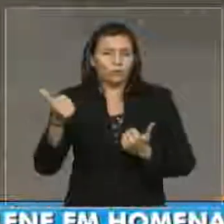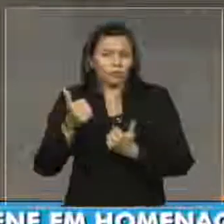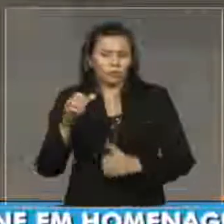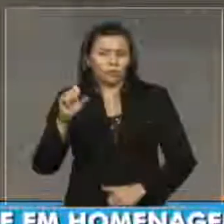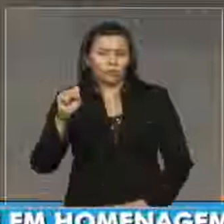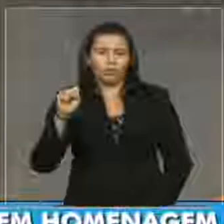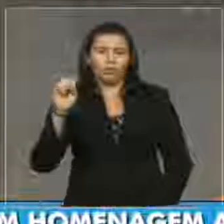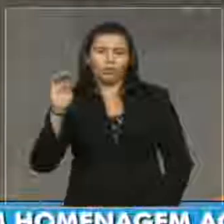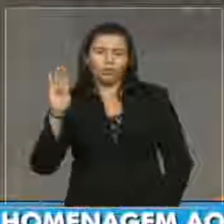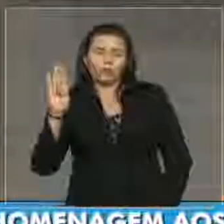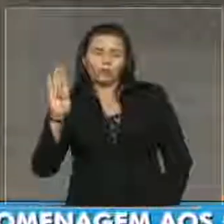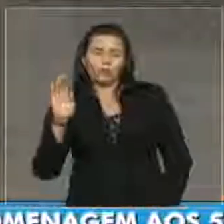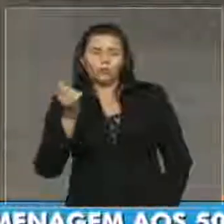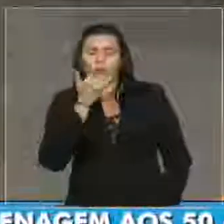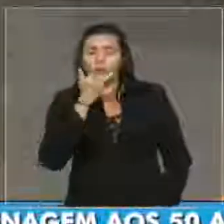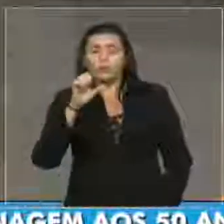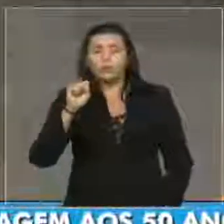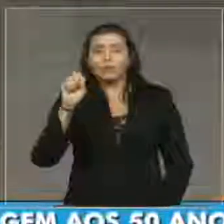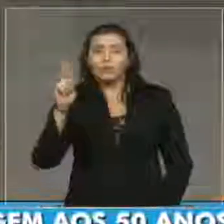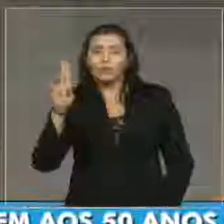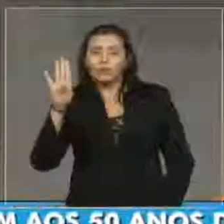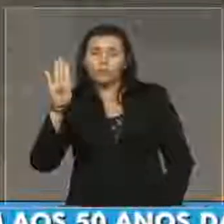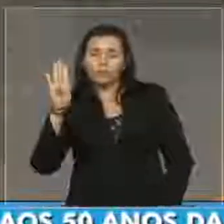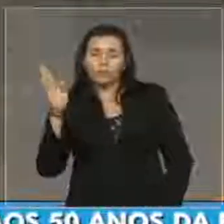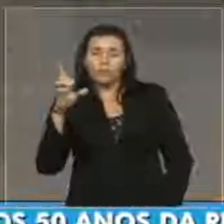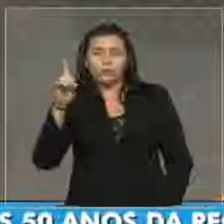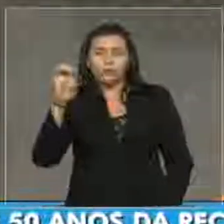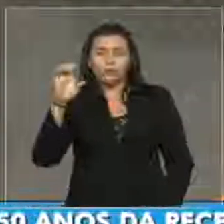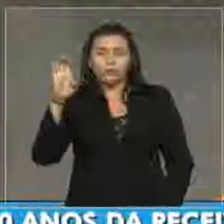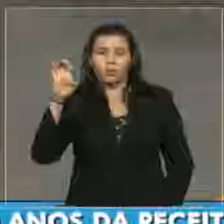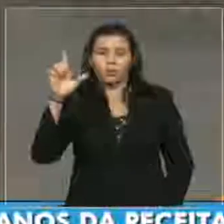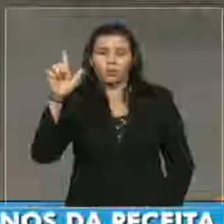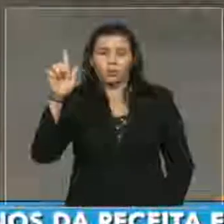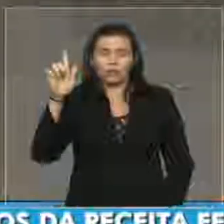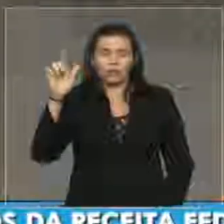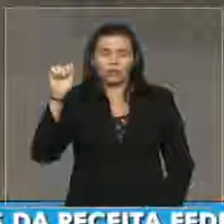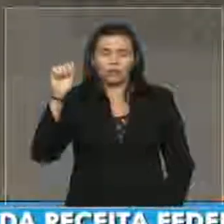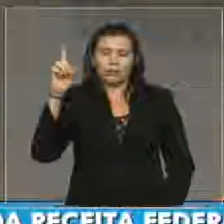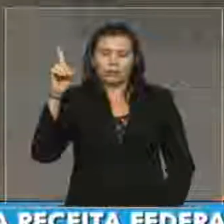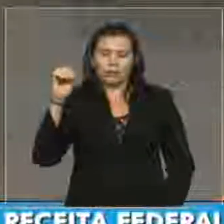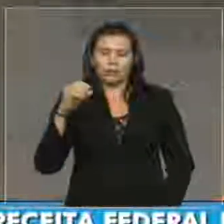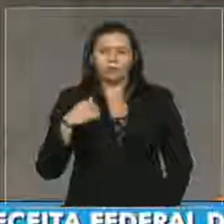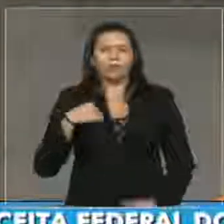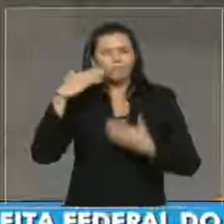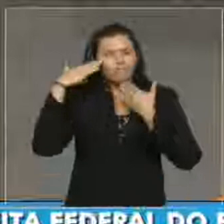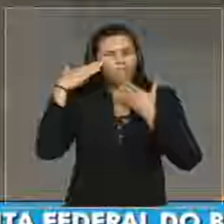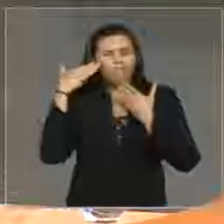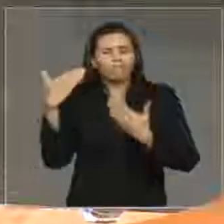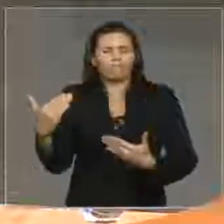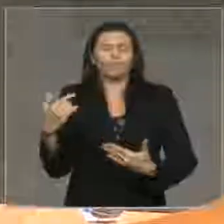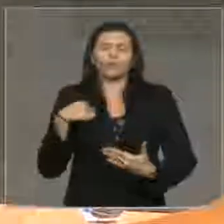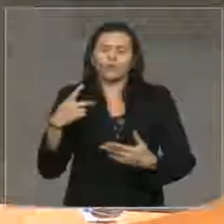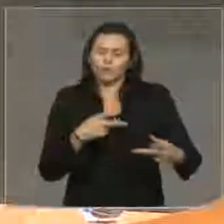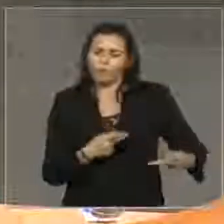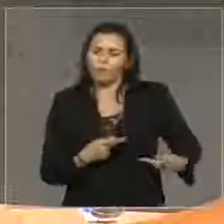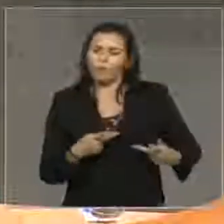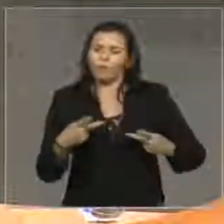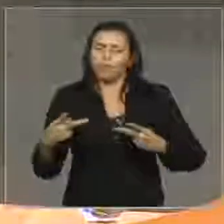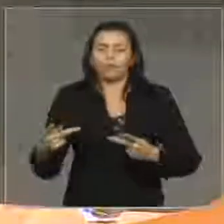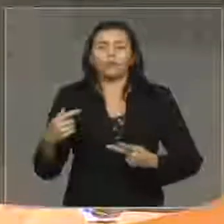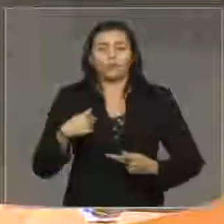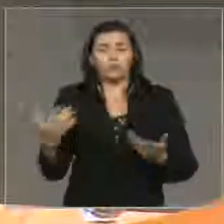e uma satisfação muito grande, Roosevelt, muito obrigado por essa oportunidade, por esse convite que você me